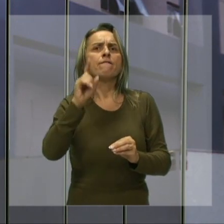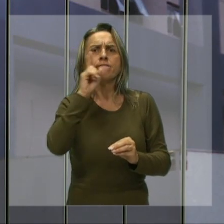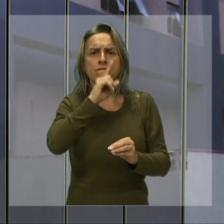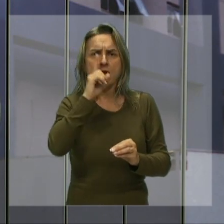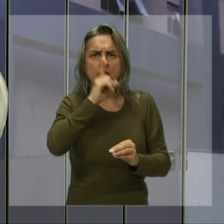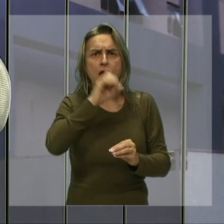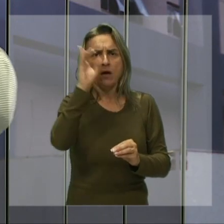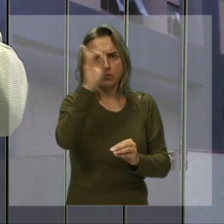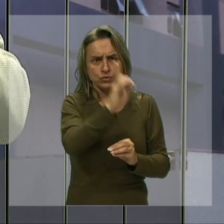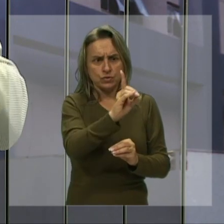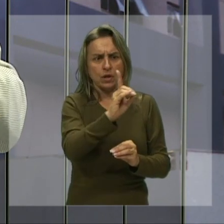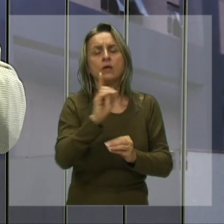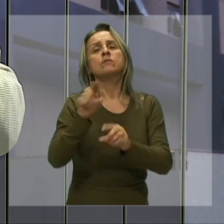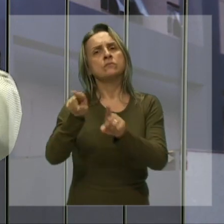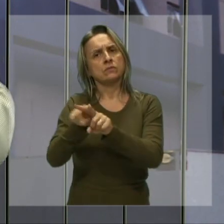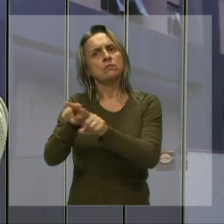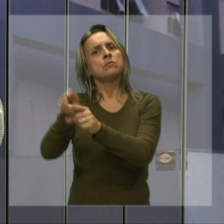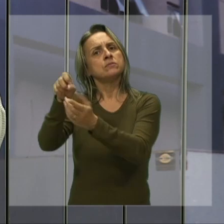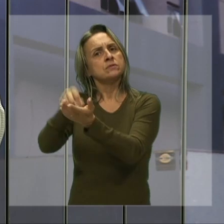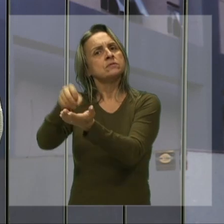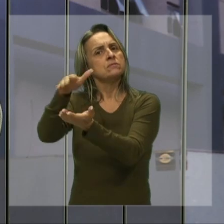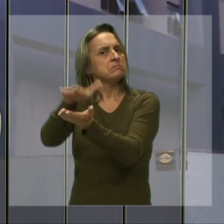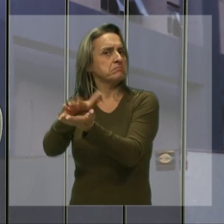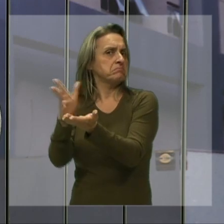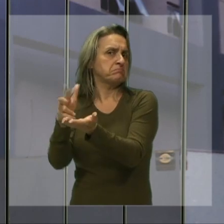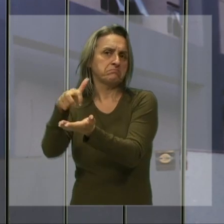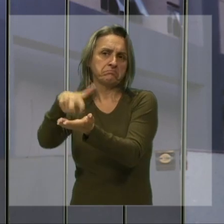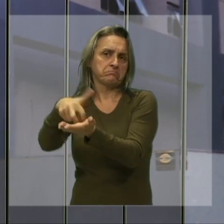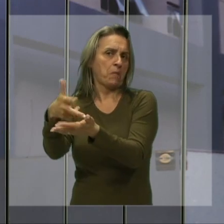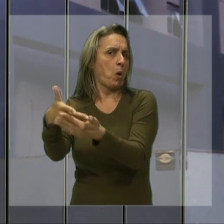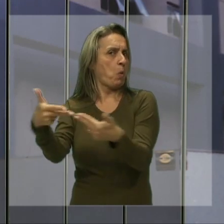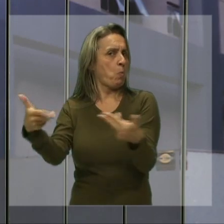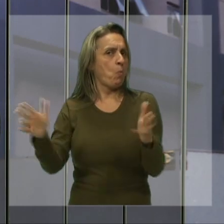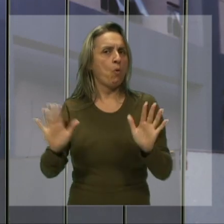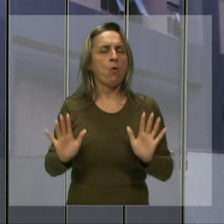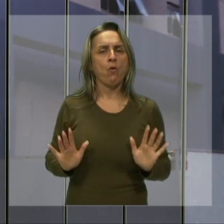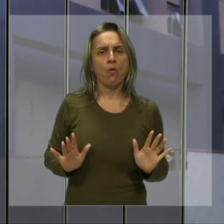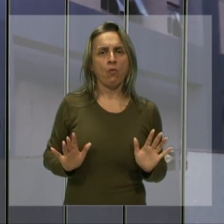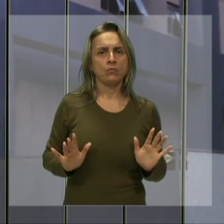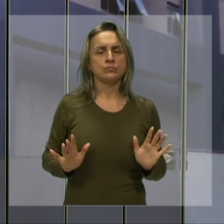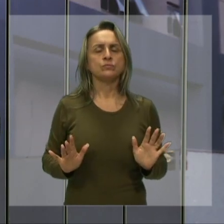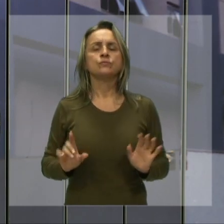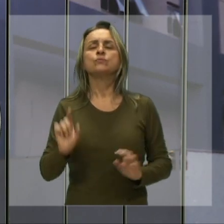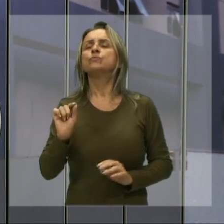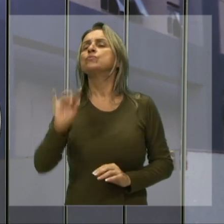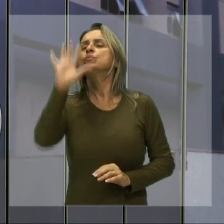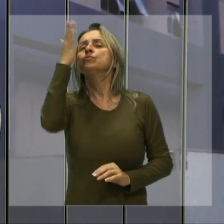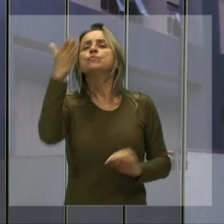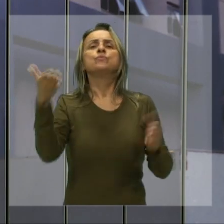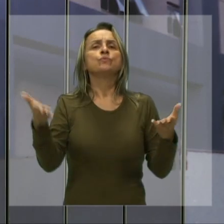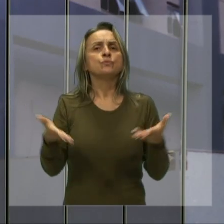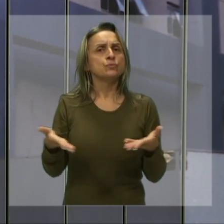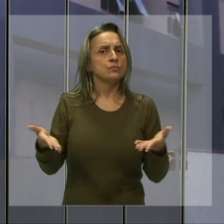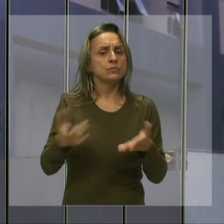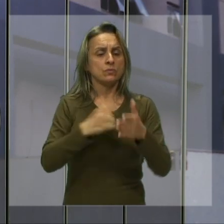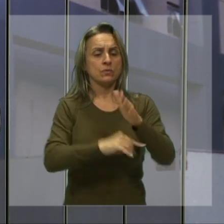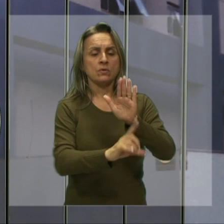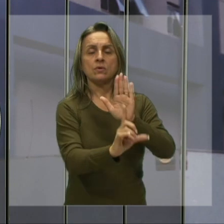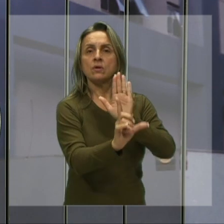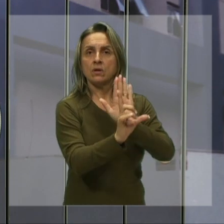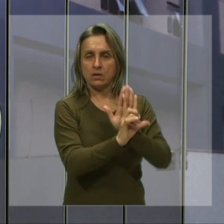direito, desse enquadramento, entendeu? Então é isso. Então, o que acontece hoje? A lei diz